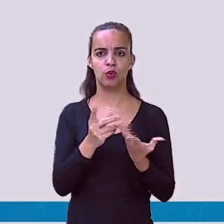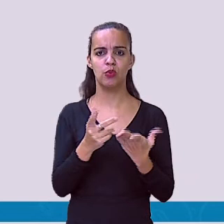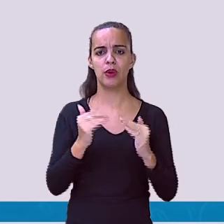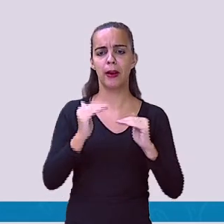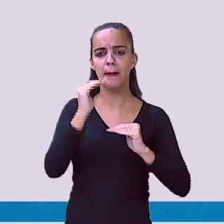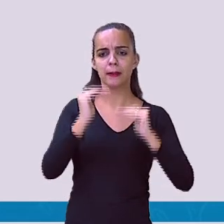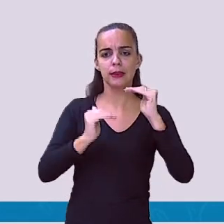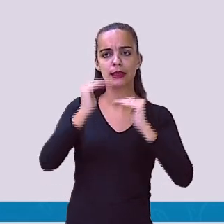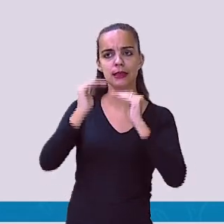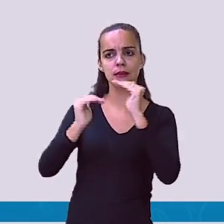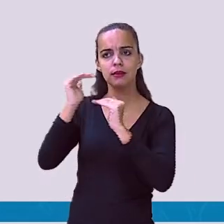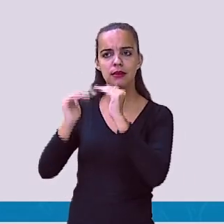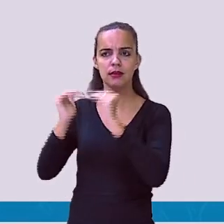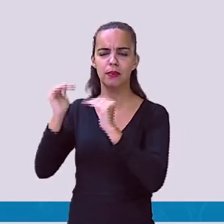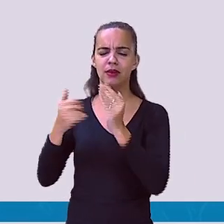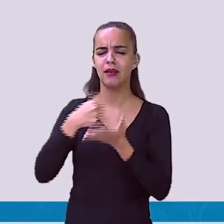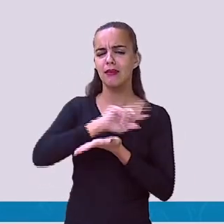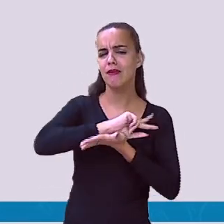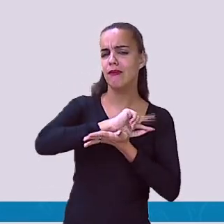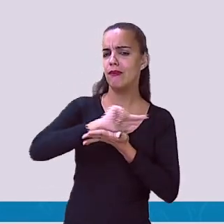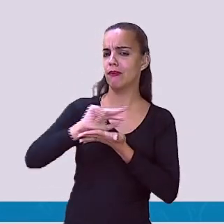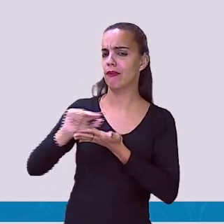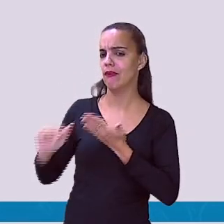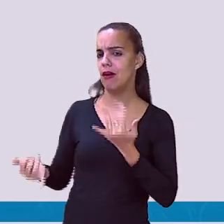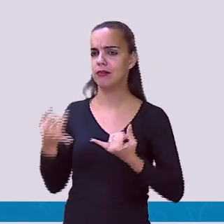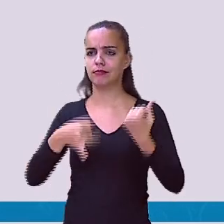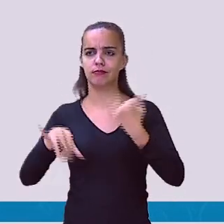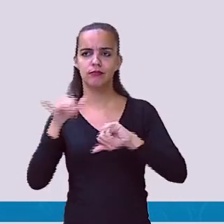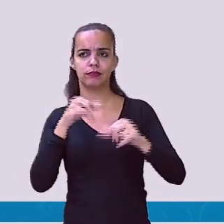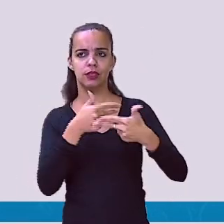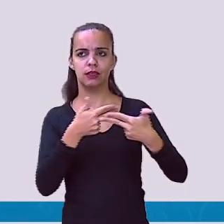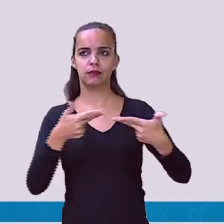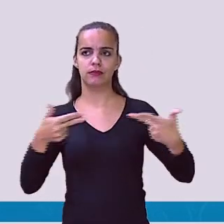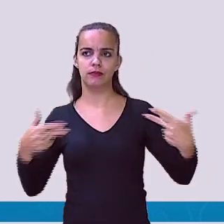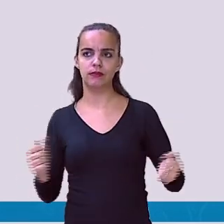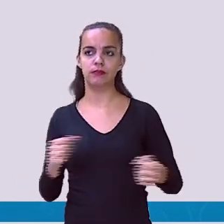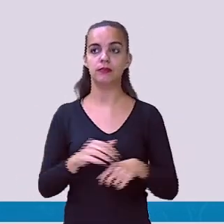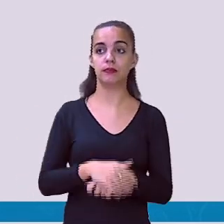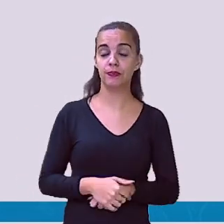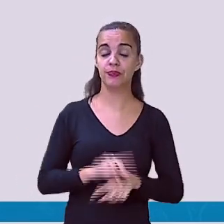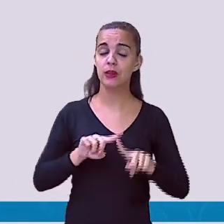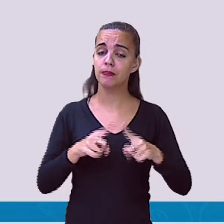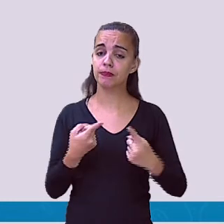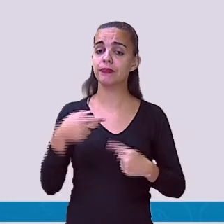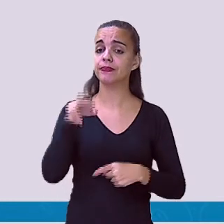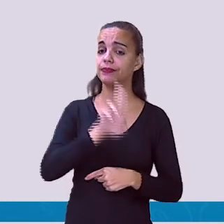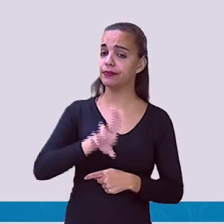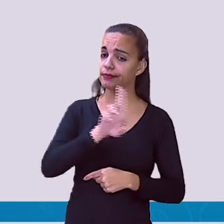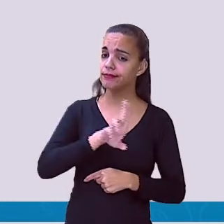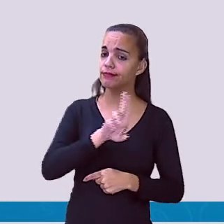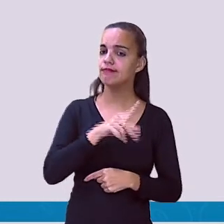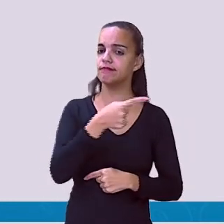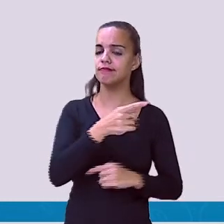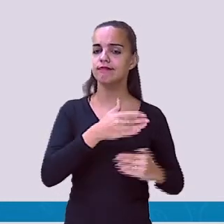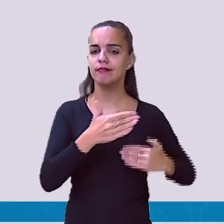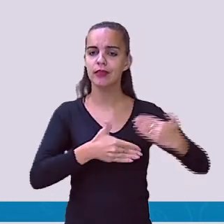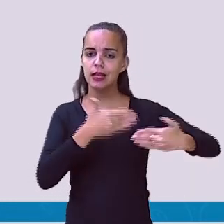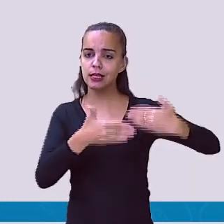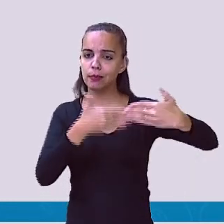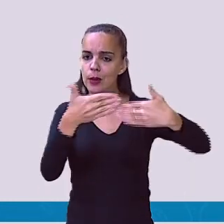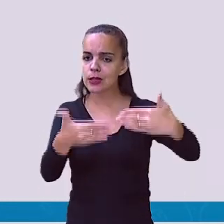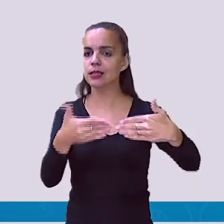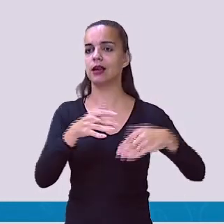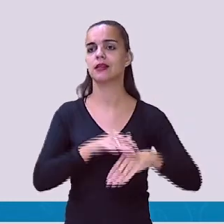perceber as várias substâncias que existem ali. Mas pelo processo de destilação fracionada,